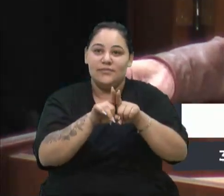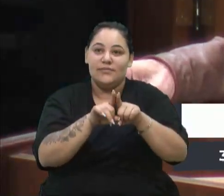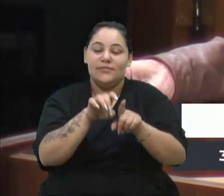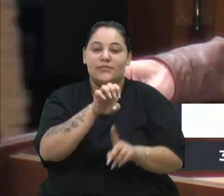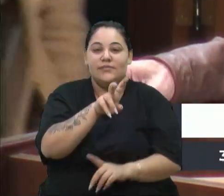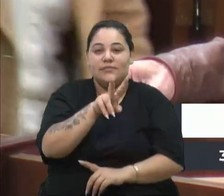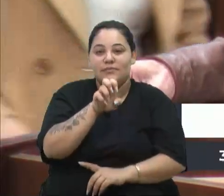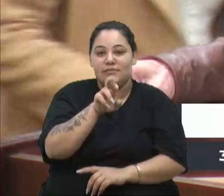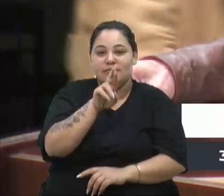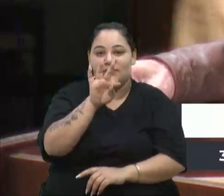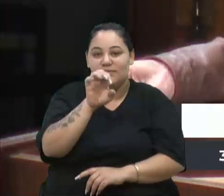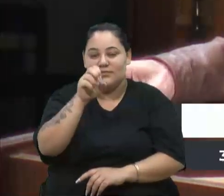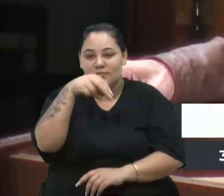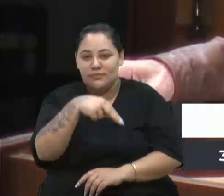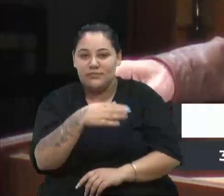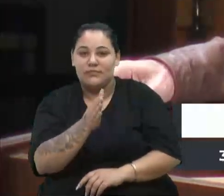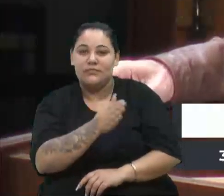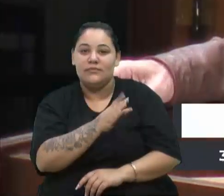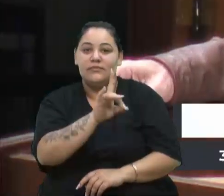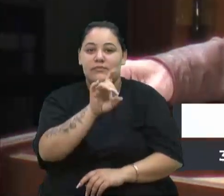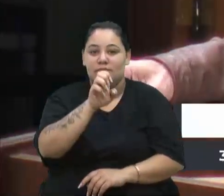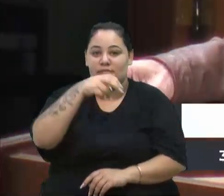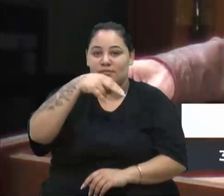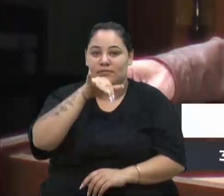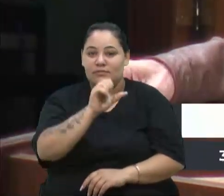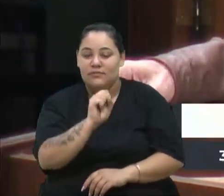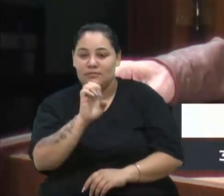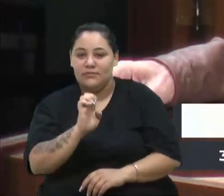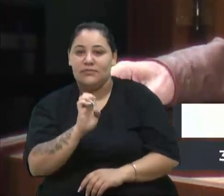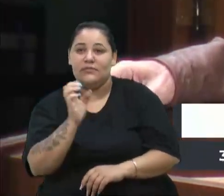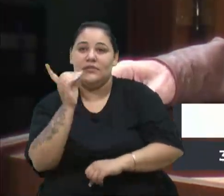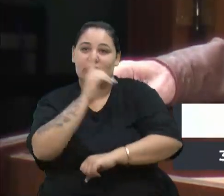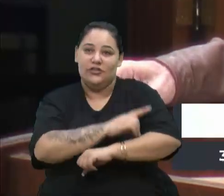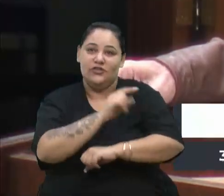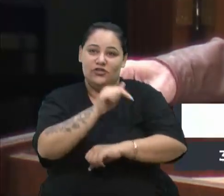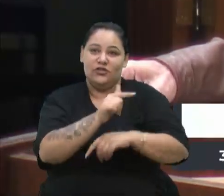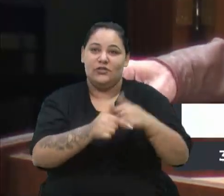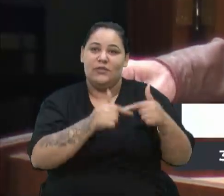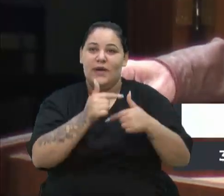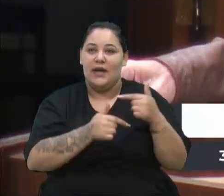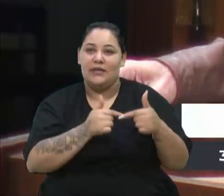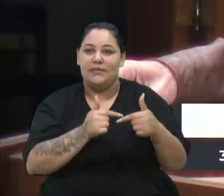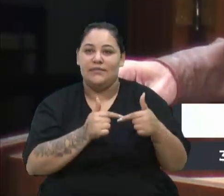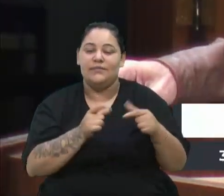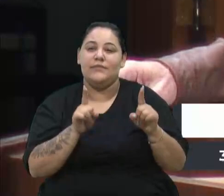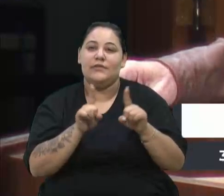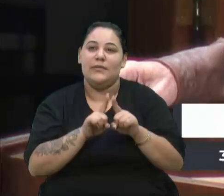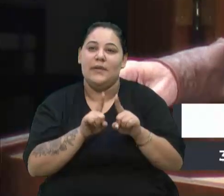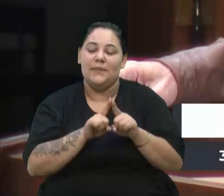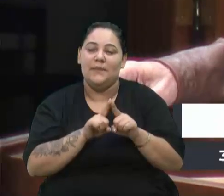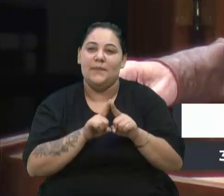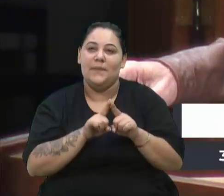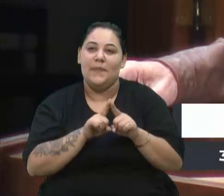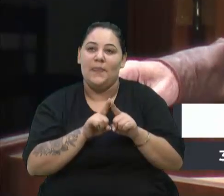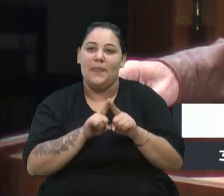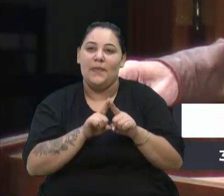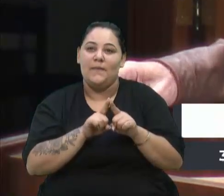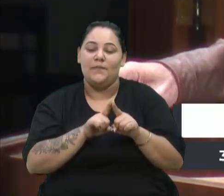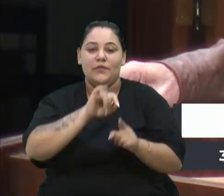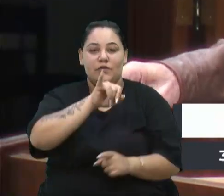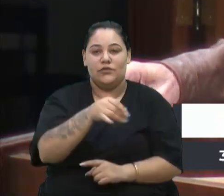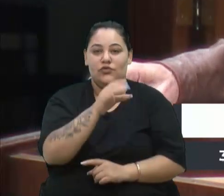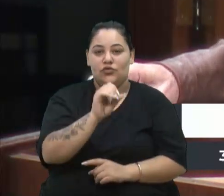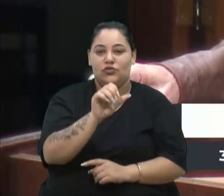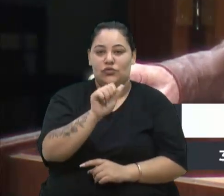a Denise... E nesse dia que nós tivemos fazendo esse trabalho, o trabalho também do... Juarez,